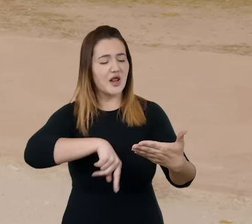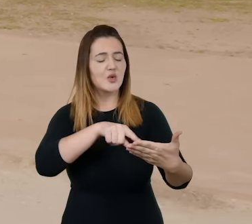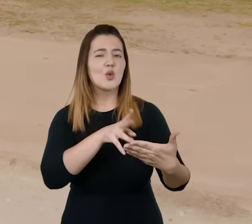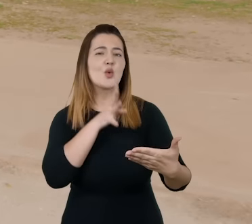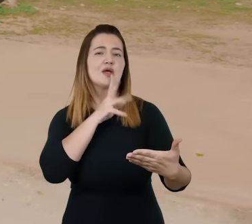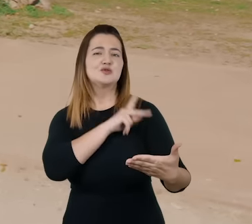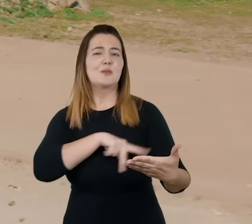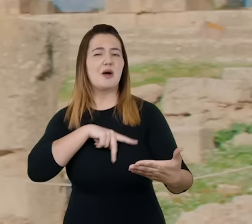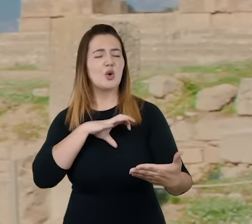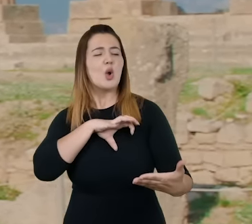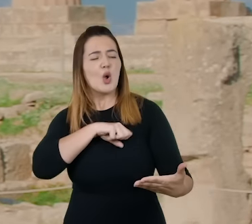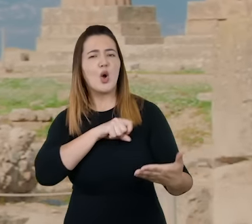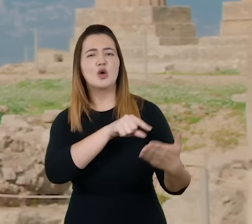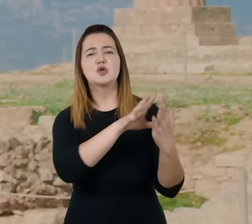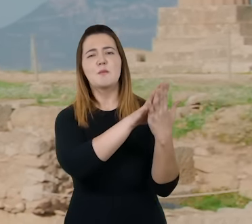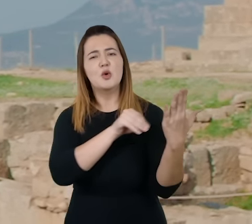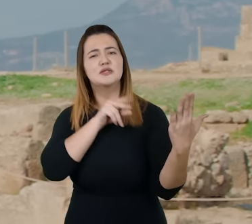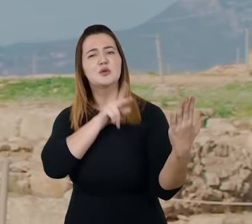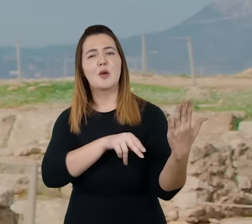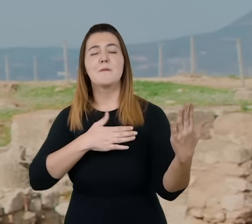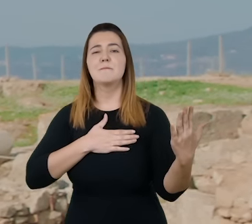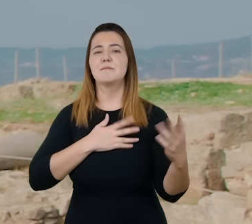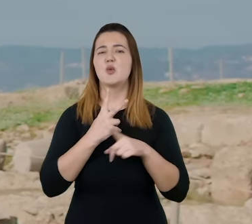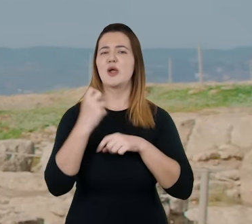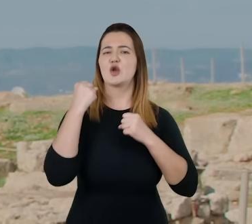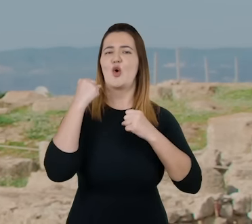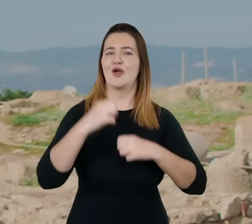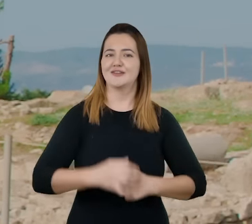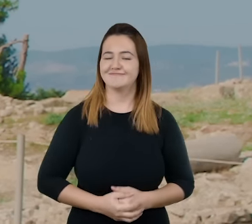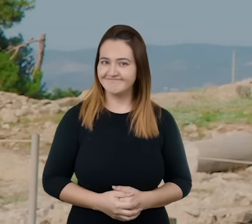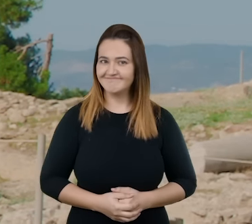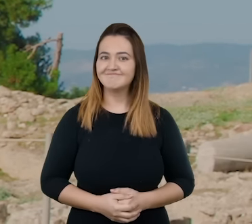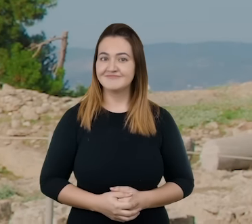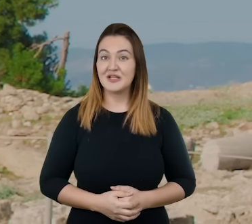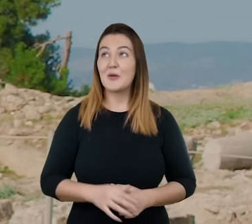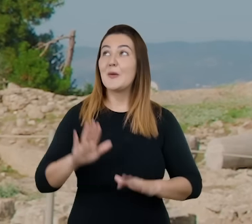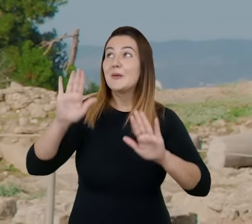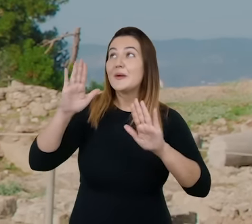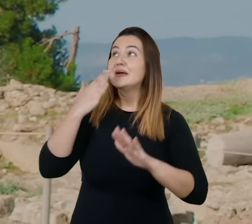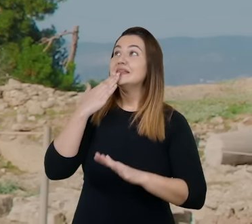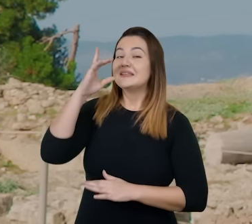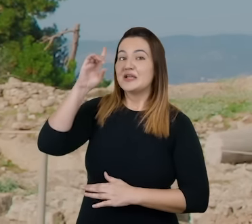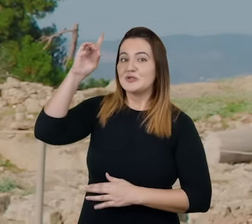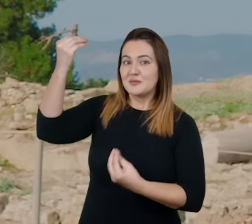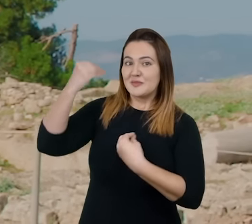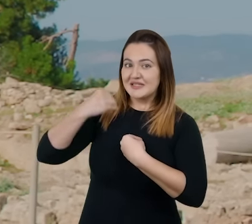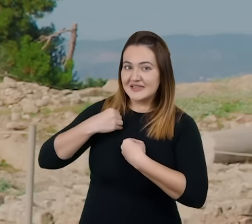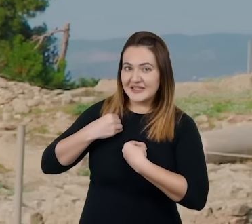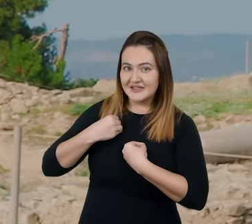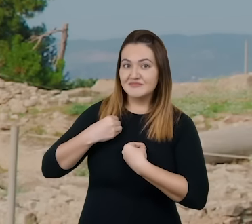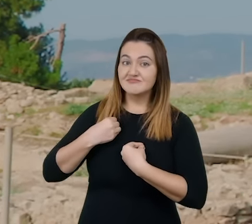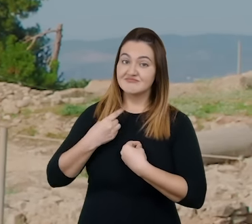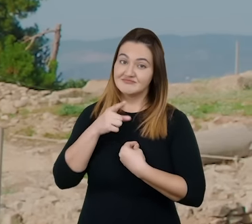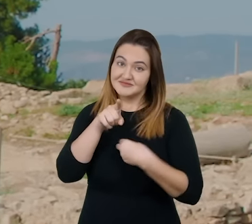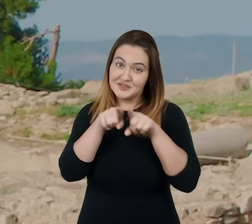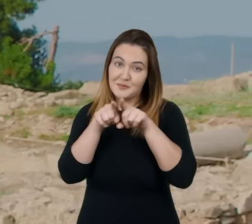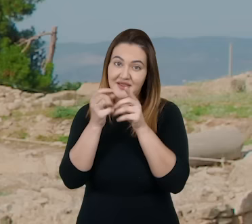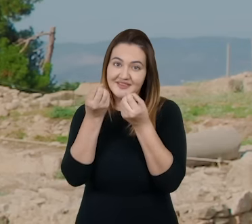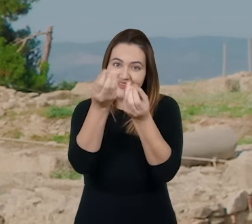também é meu modelo. Ele é o meu herói. E eu peço a Deus que dê a mim e a você que está me assistindo o